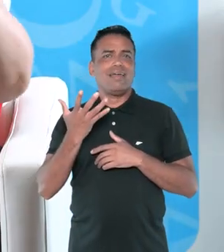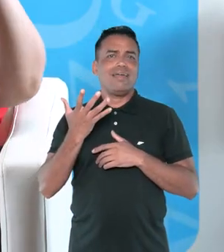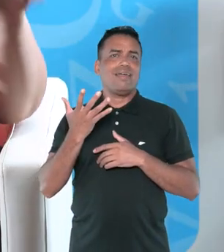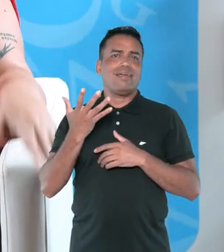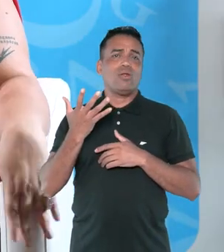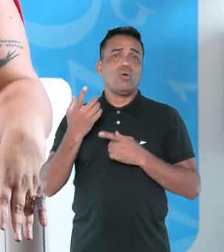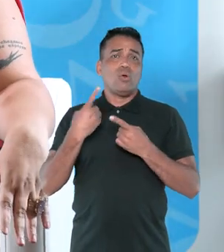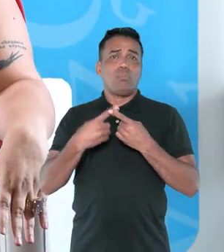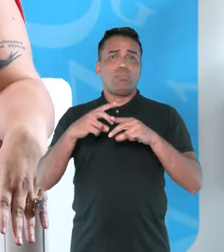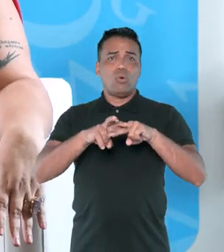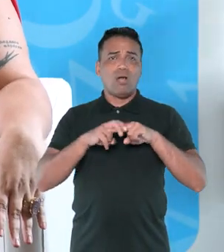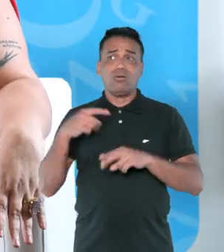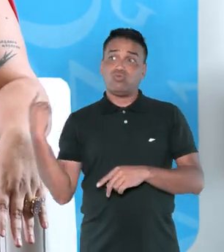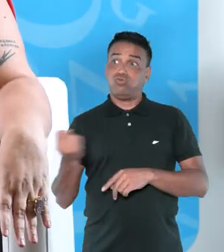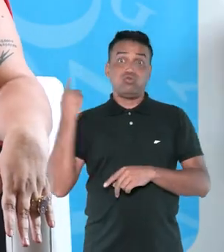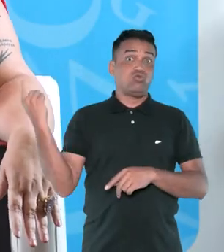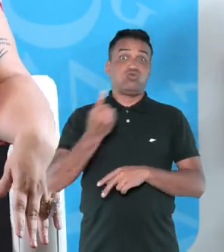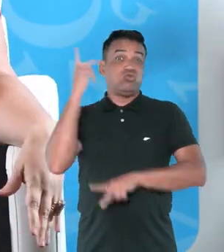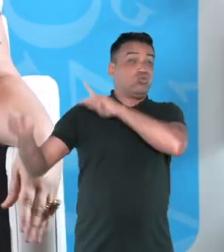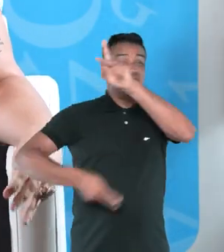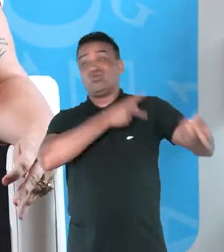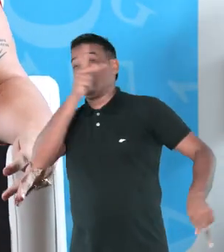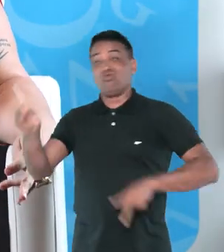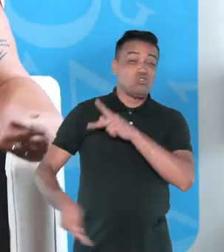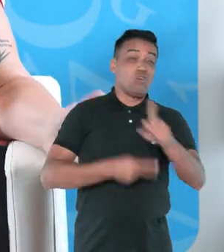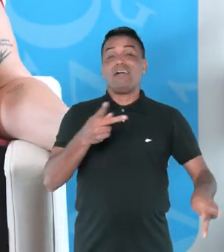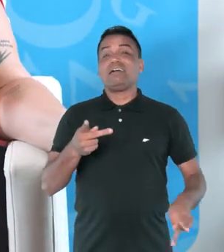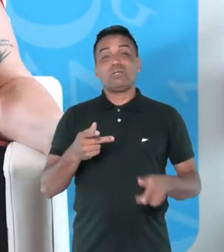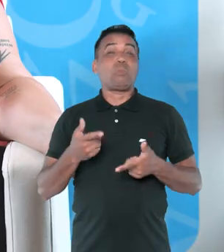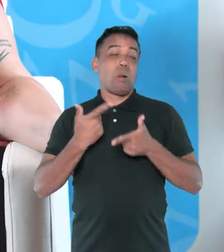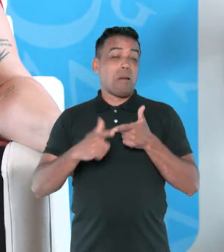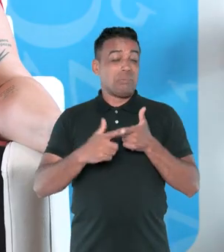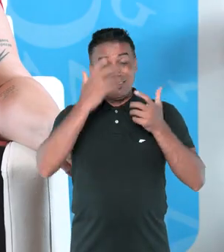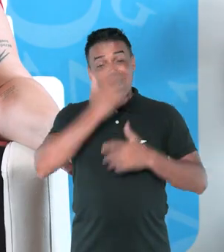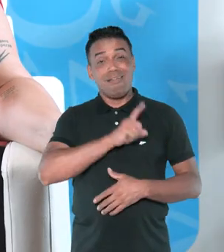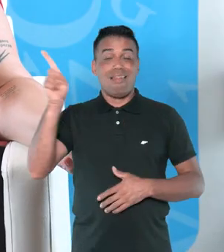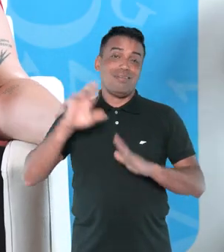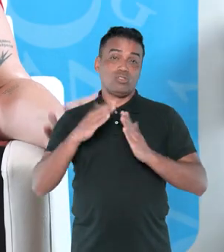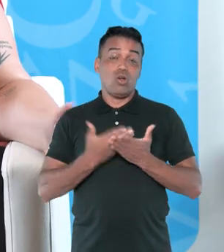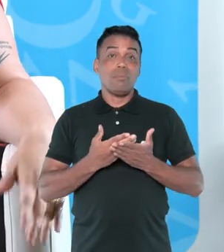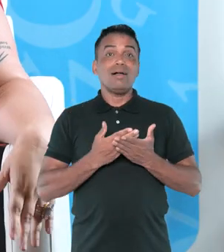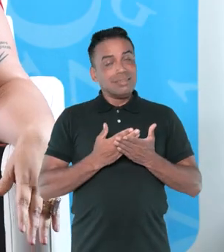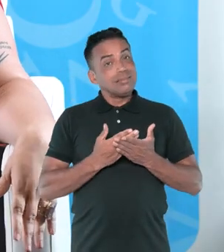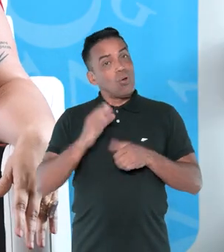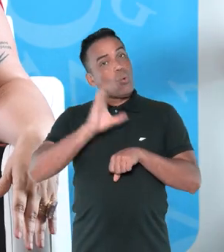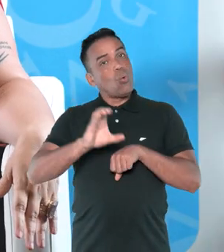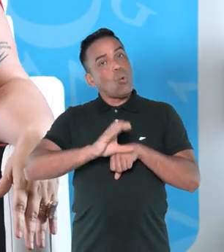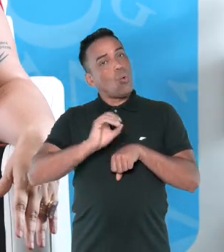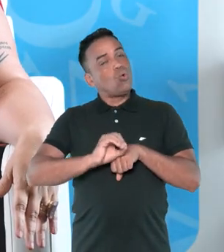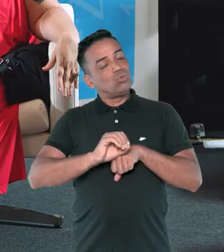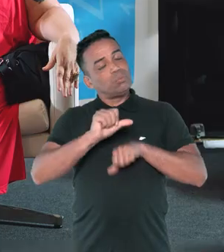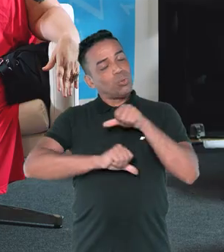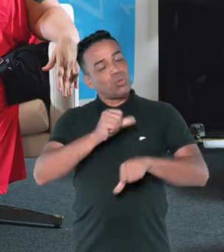tornado, de uma tormenta, eles estão com muita dificuldade, mas de fato mudou completamente minha vida. Eu estou falando há mais de meia